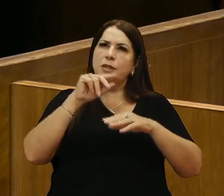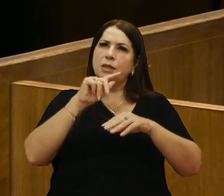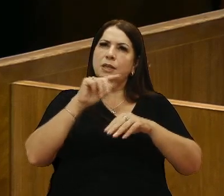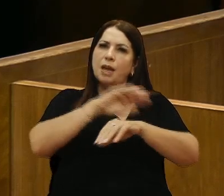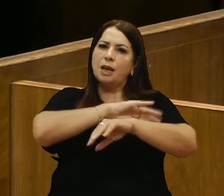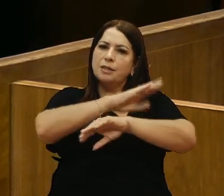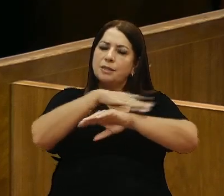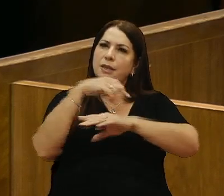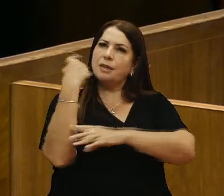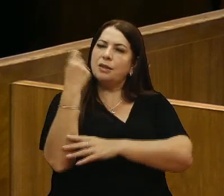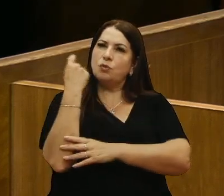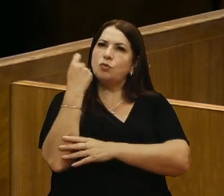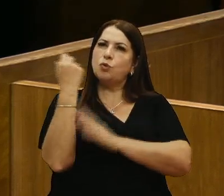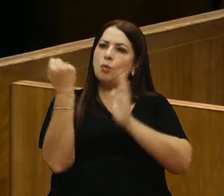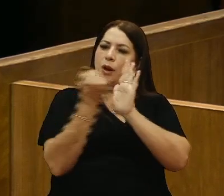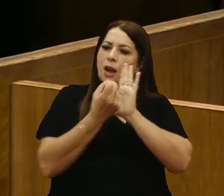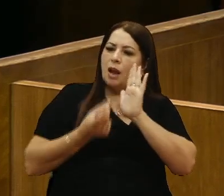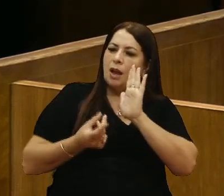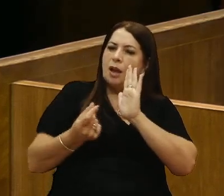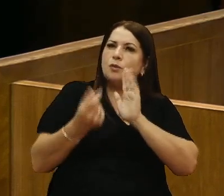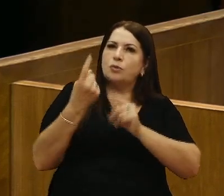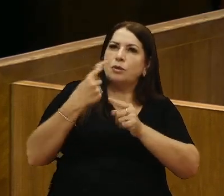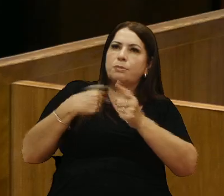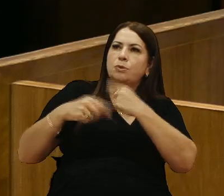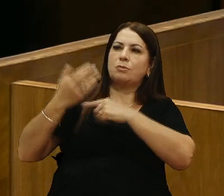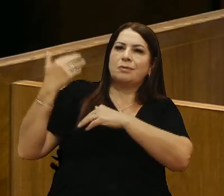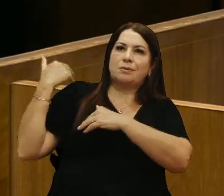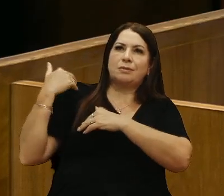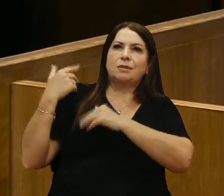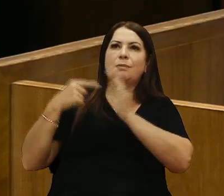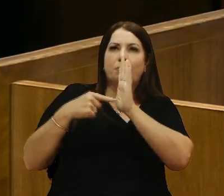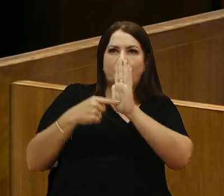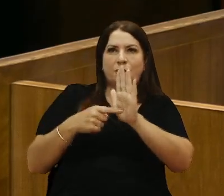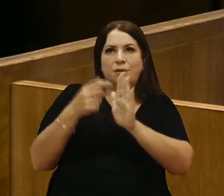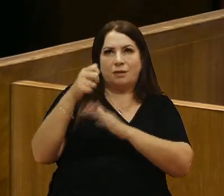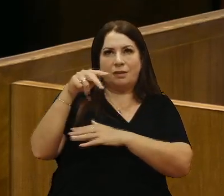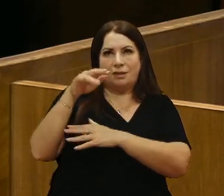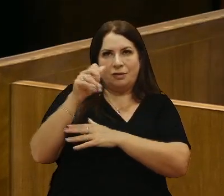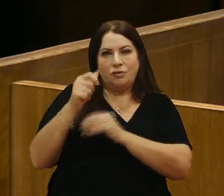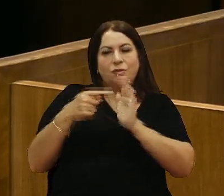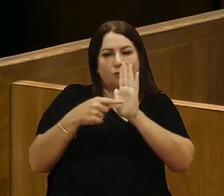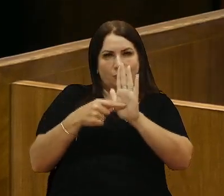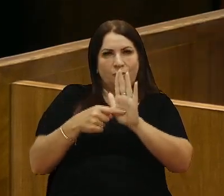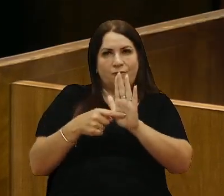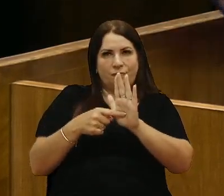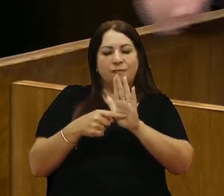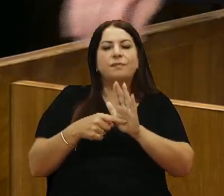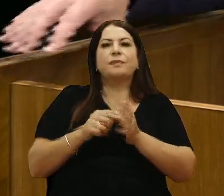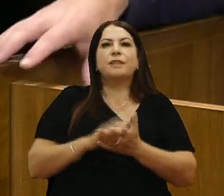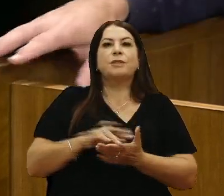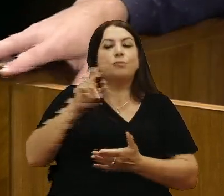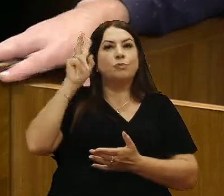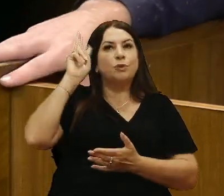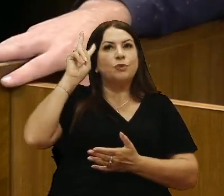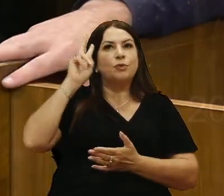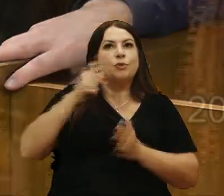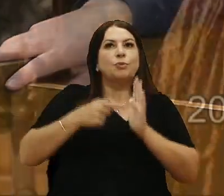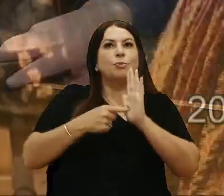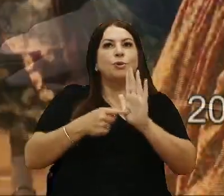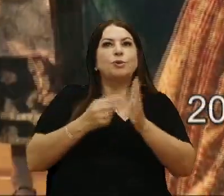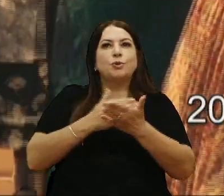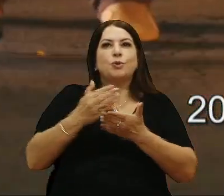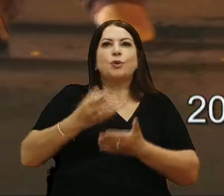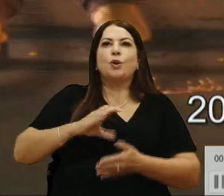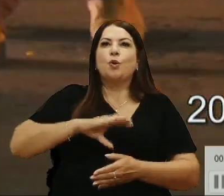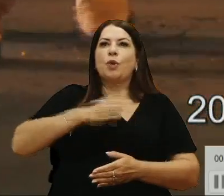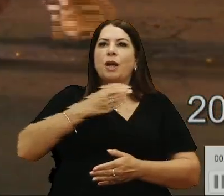e o legado dos nossos antepassados. Peço que a Ângela novamente passe o vídeo para o pessoal. Uma história que nasceu da coragem, que